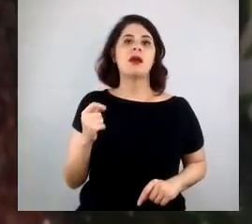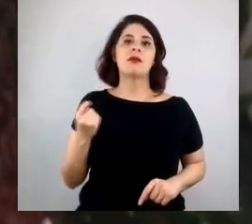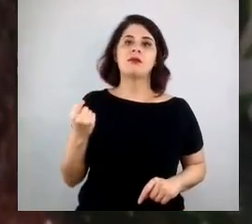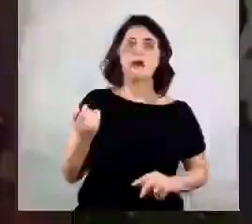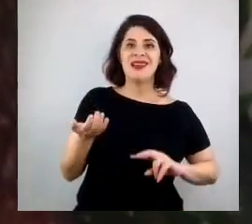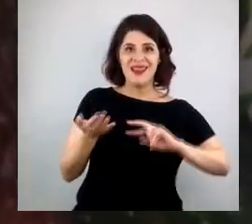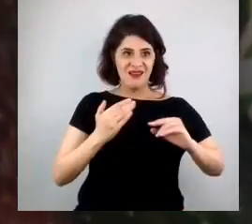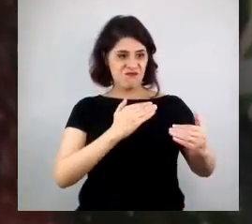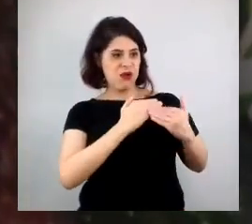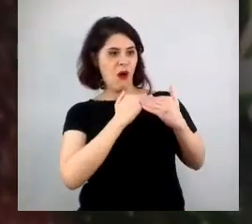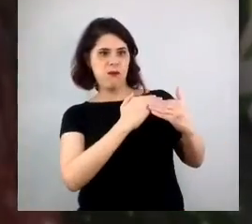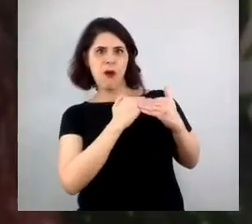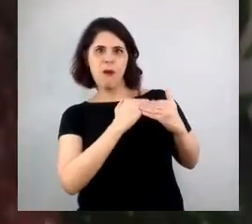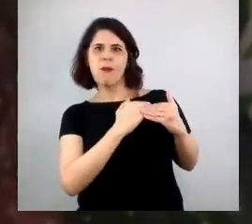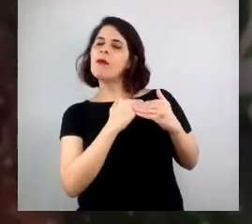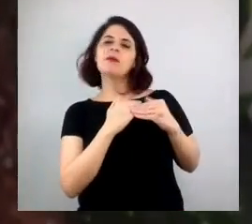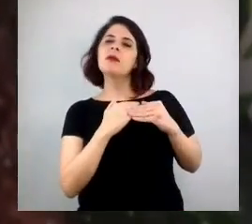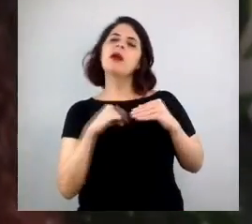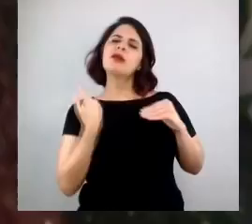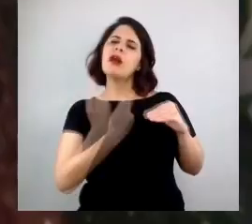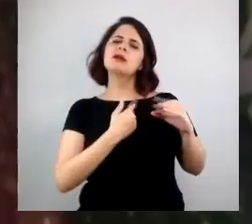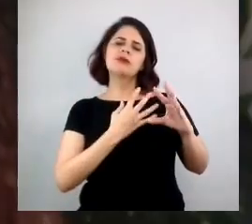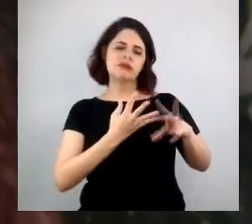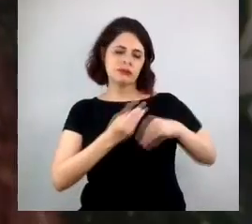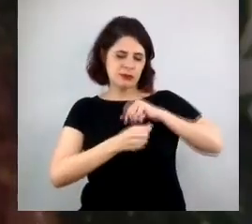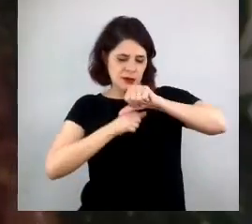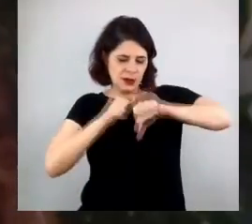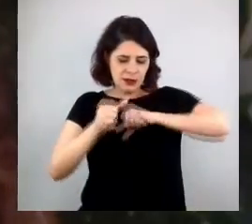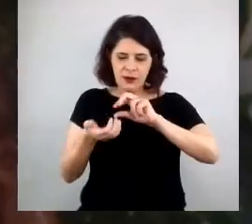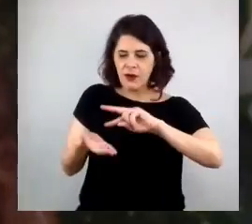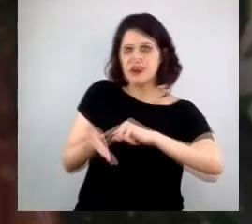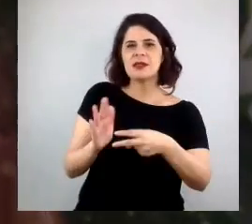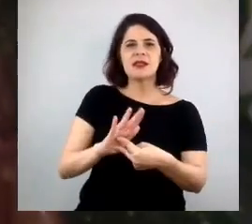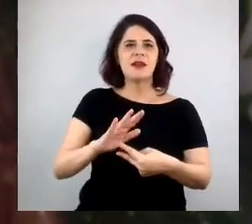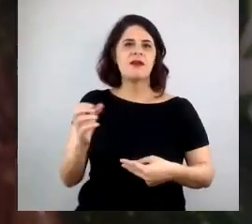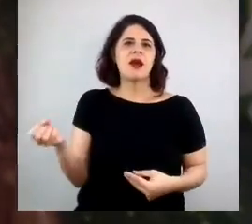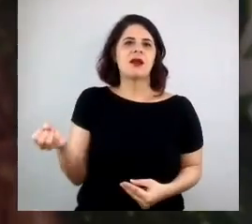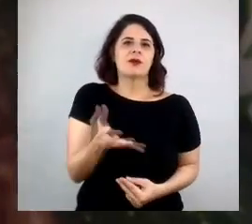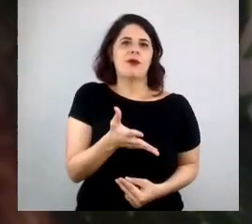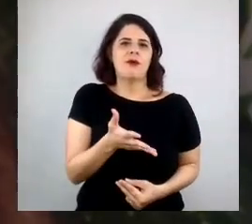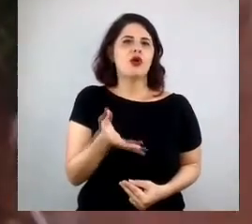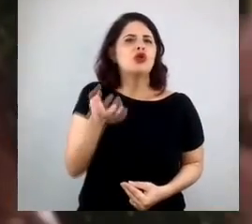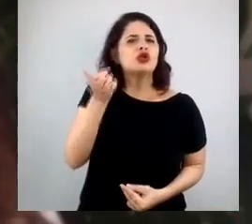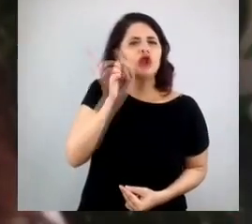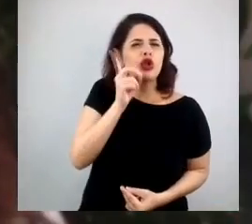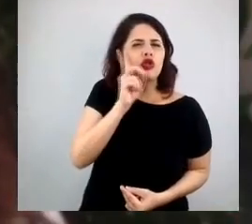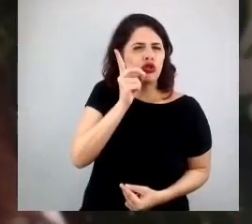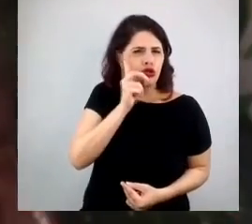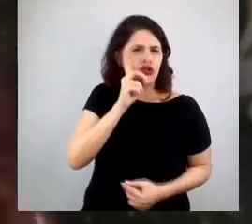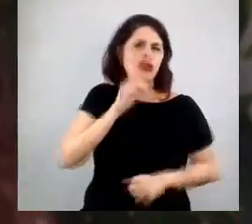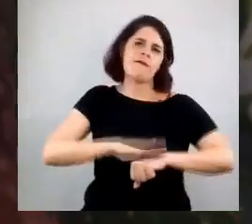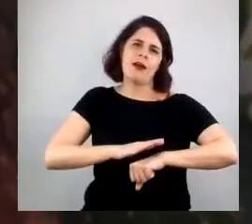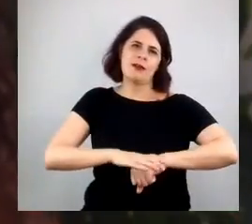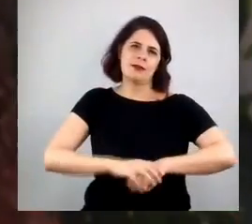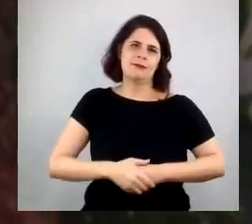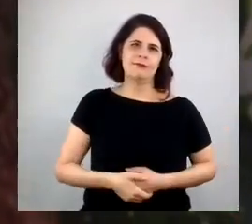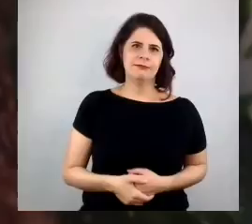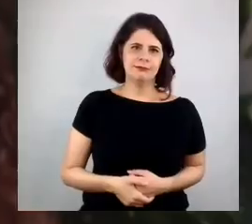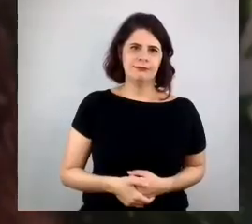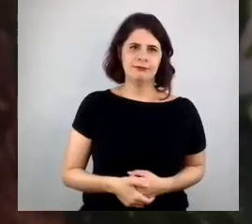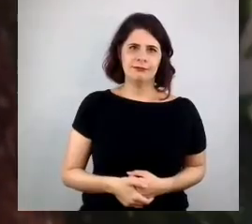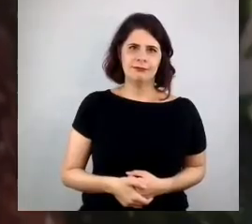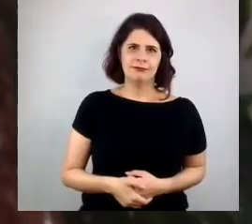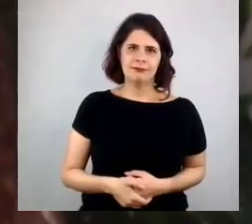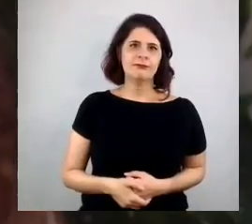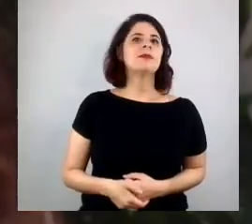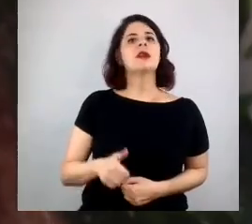negros sofremos diariamente. Né? Até a Indique, uma preta, também colaborou